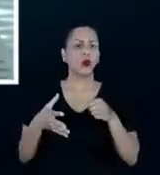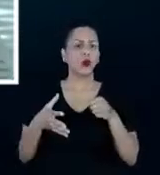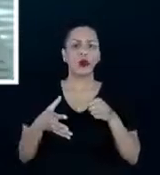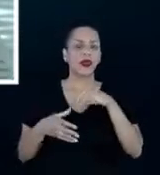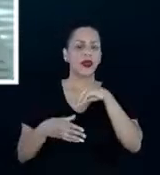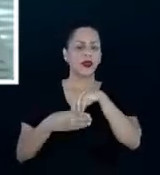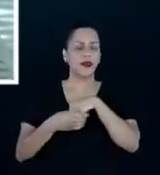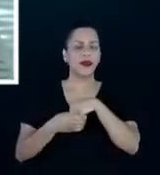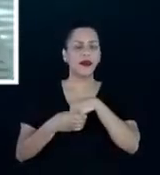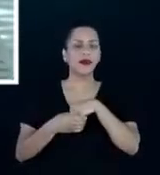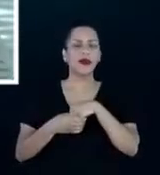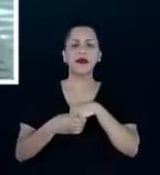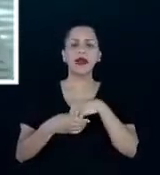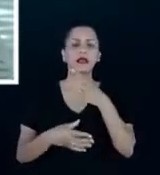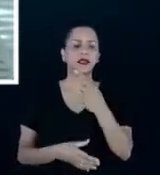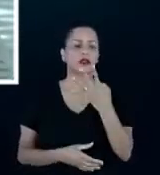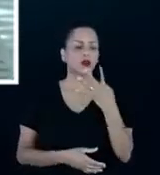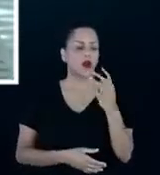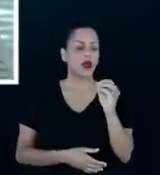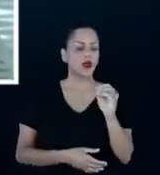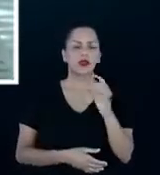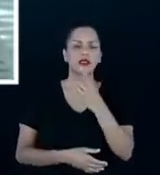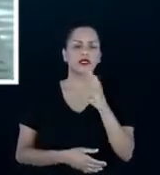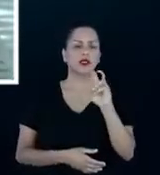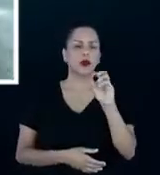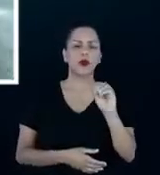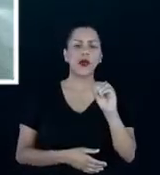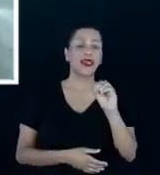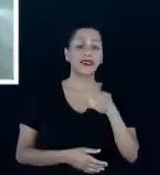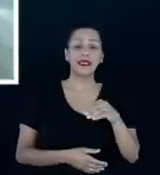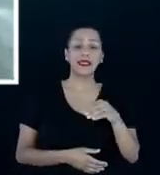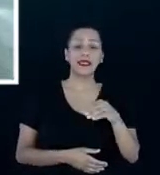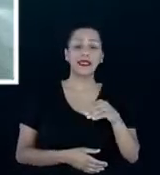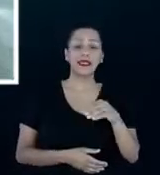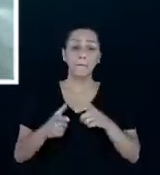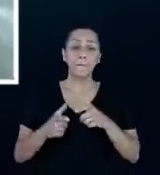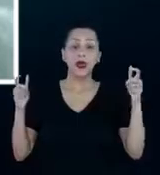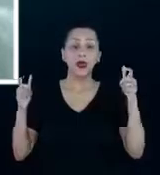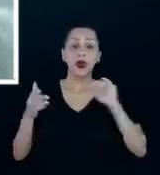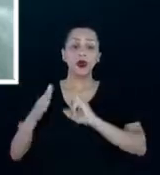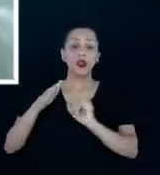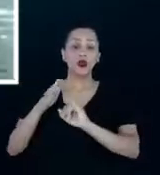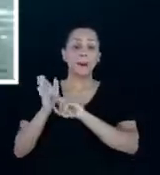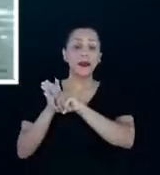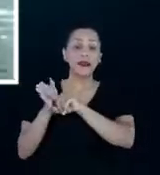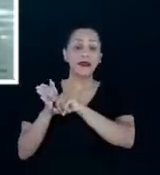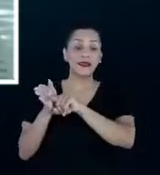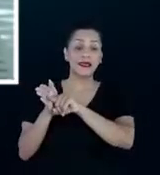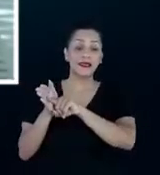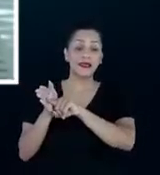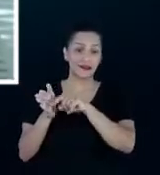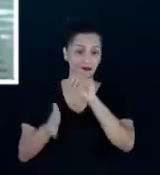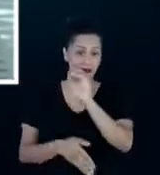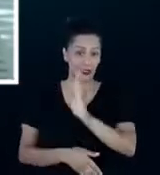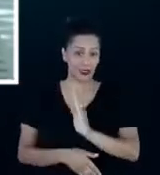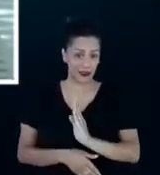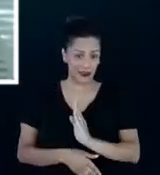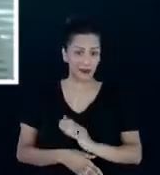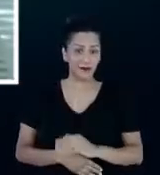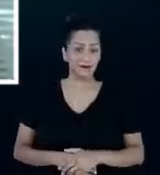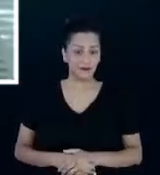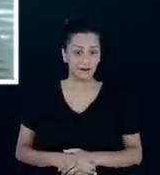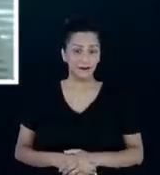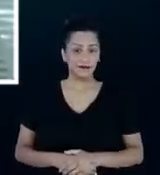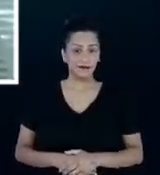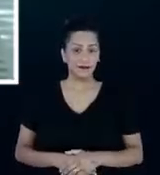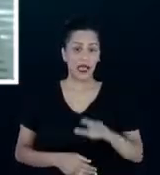os 140 maiores, 150 maiores institutos de pesquisa tecnológica do Brasil. Então, o que eu vou mostrar para